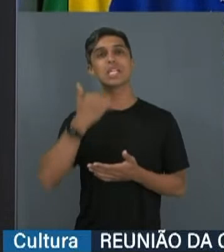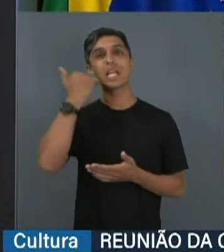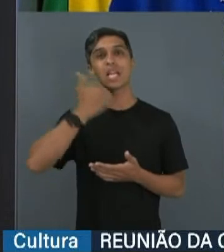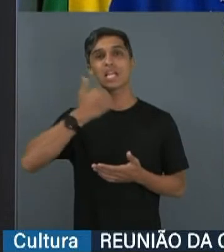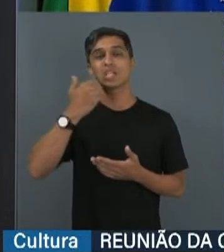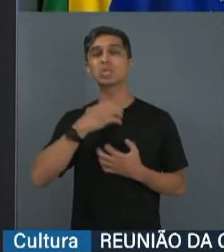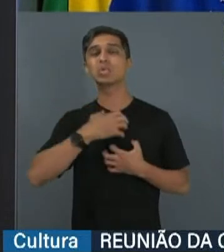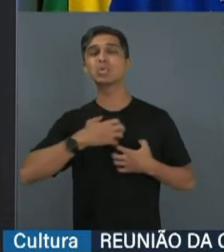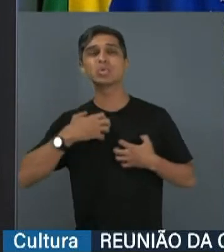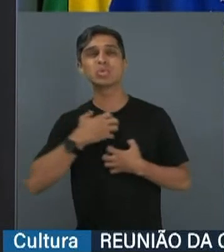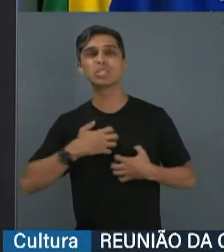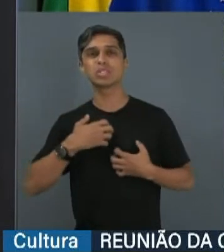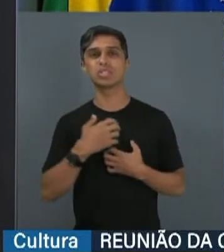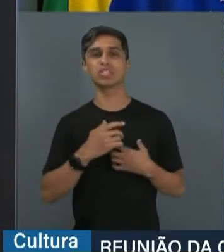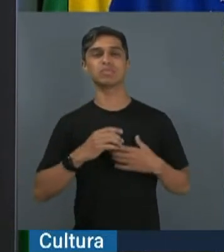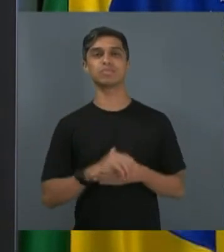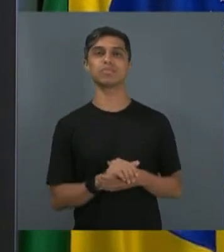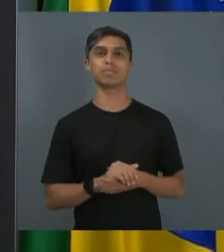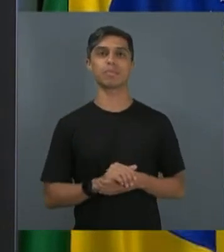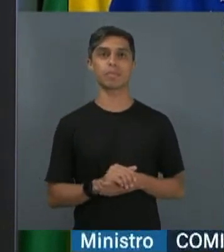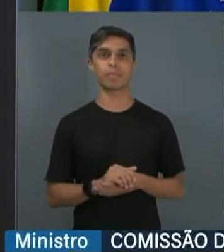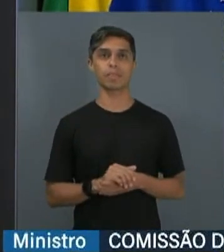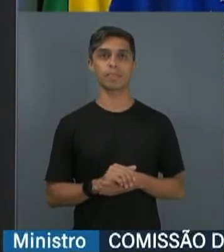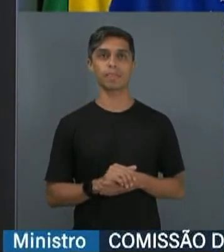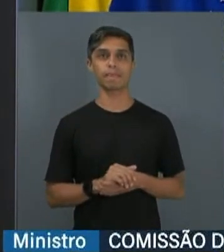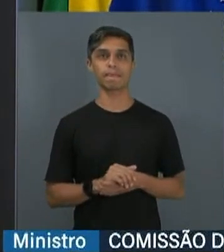Foi um grito de liberdade,